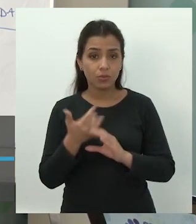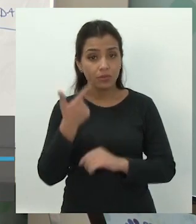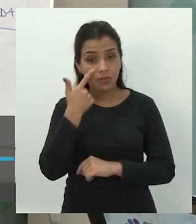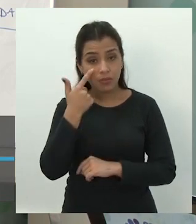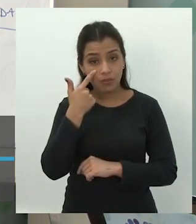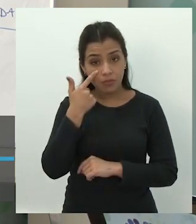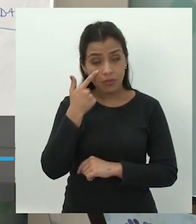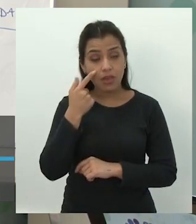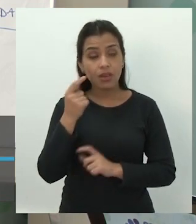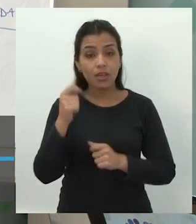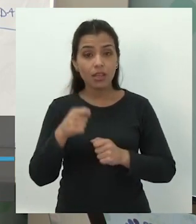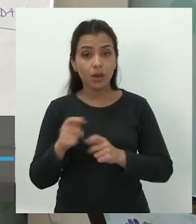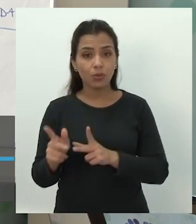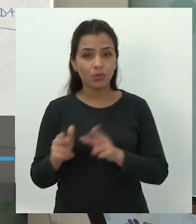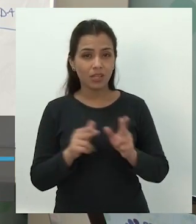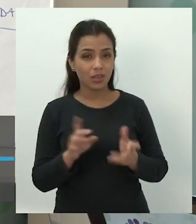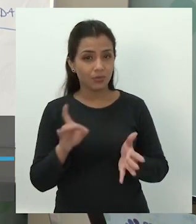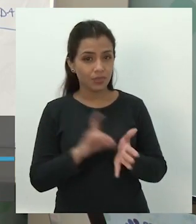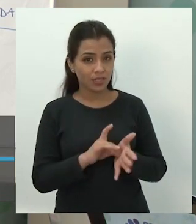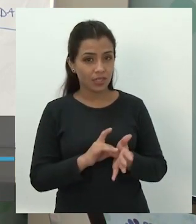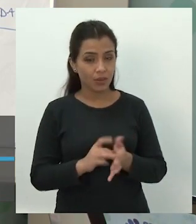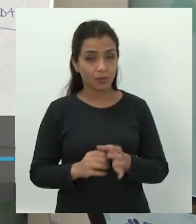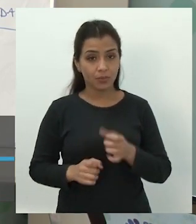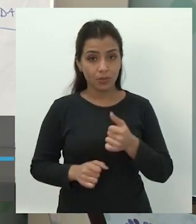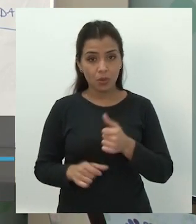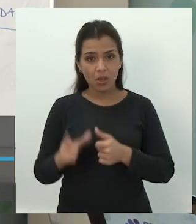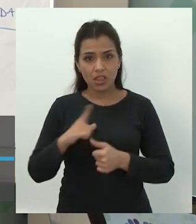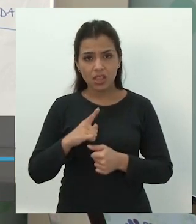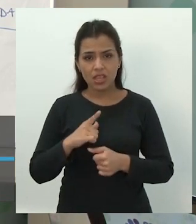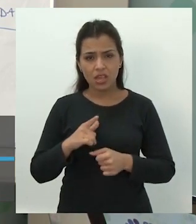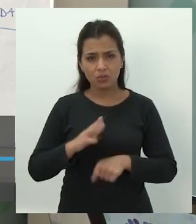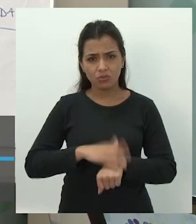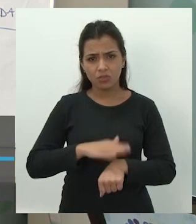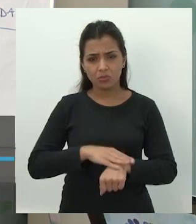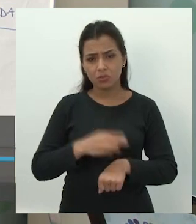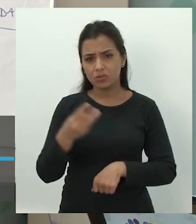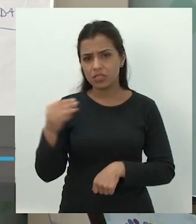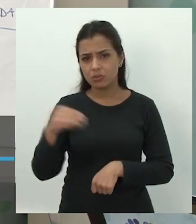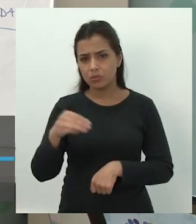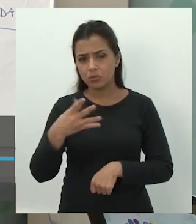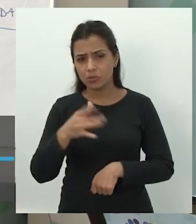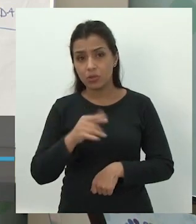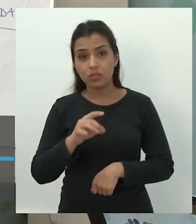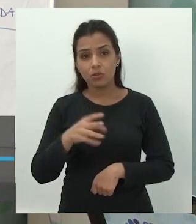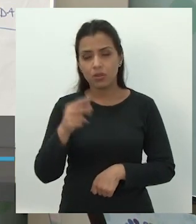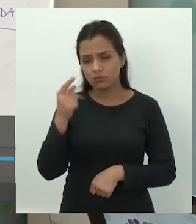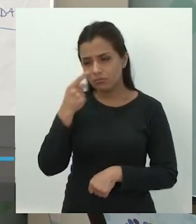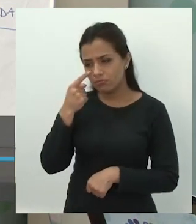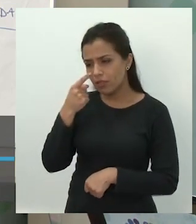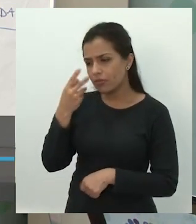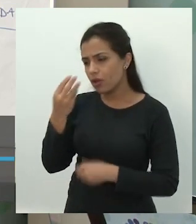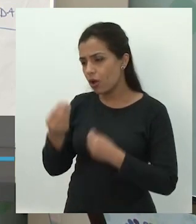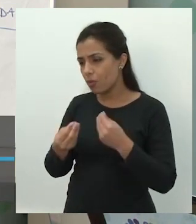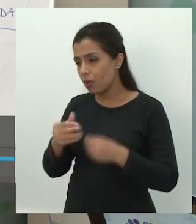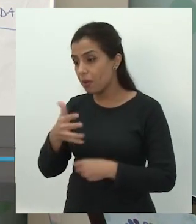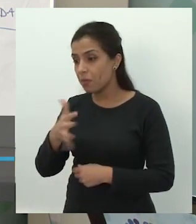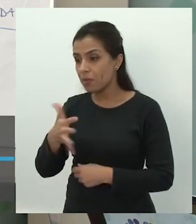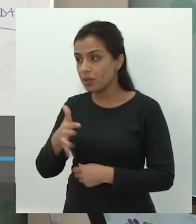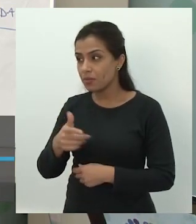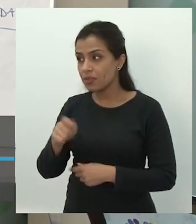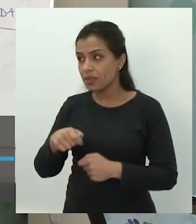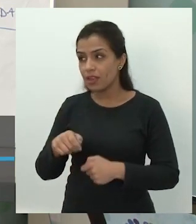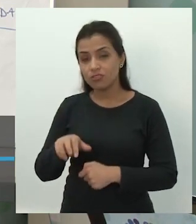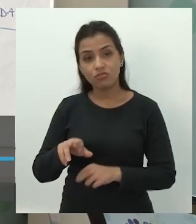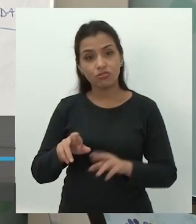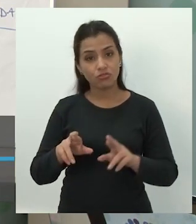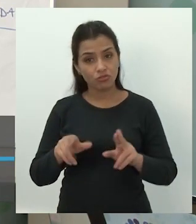conseguir encontrar esse trailer oficial, tá? Ele tem uma duração de mais ou menos 3 minutinhos, mas já dá para vocês terem uma ideia bem diferente